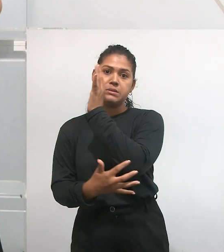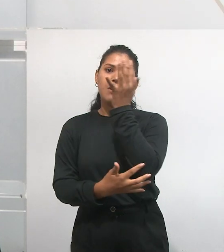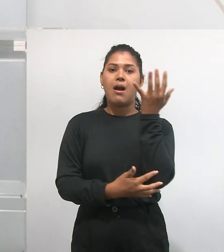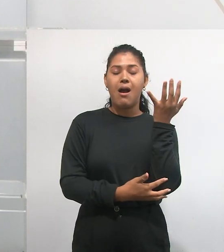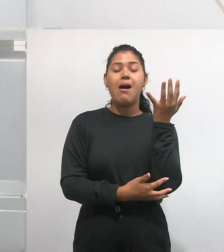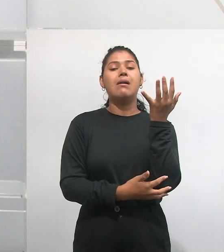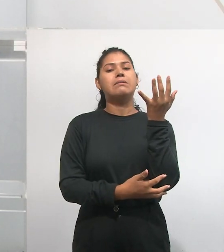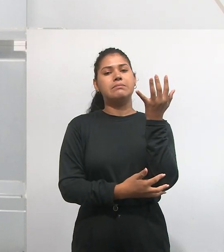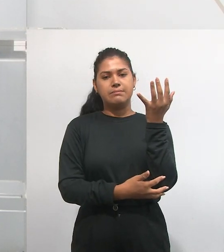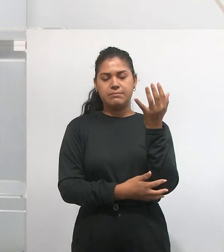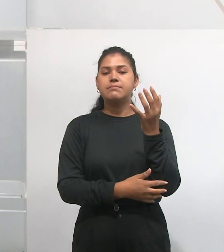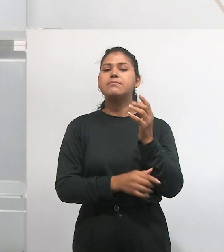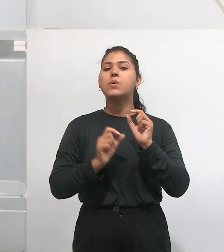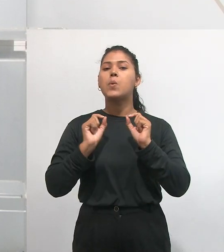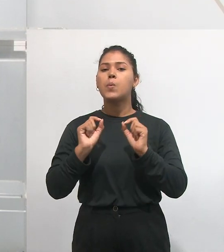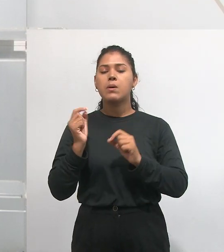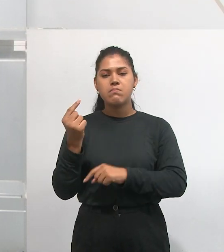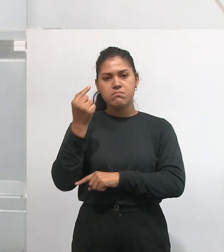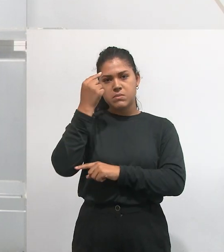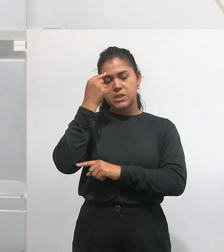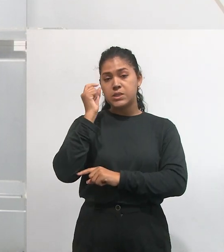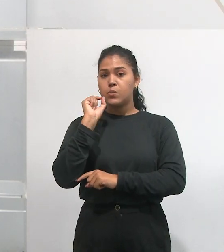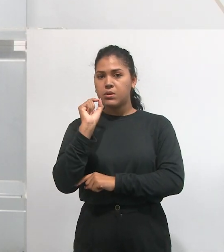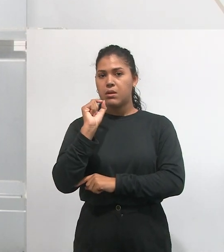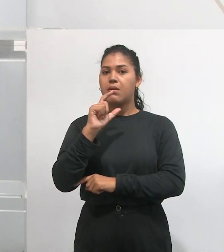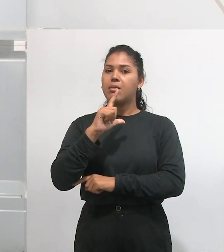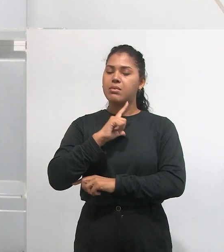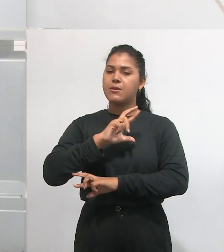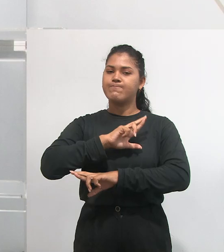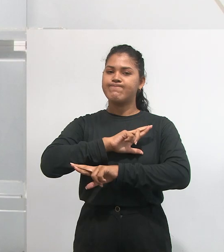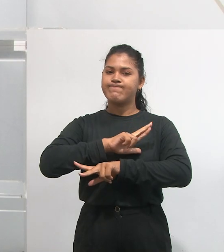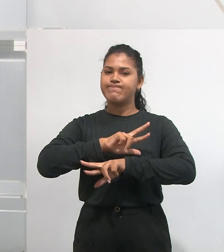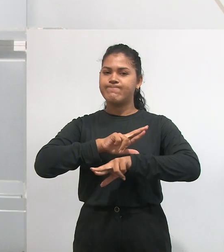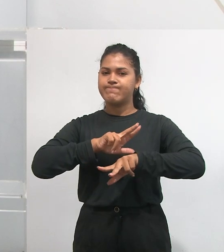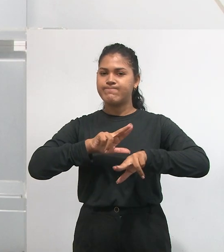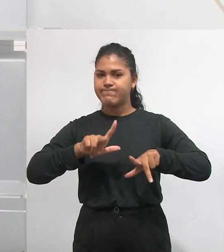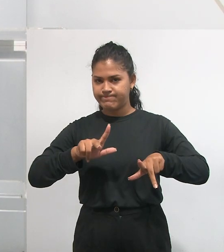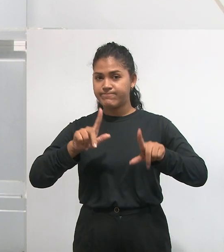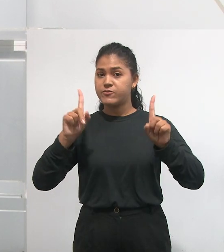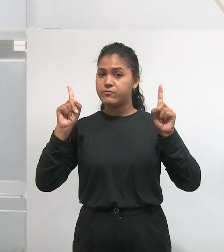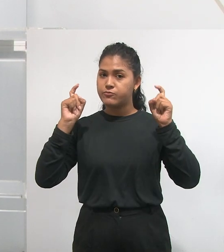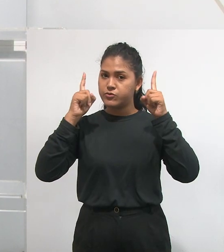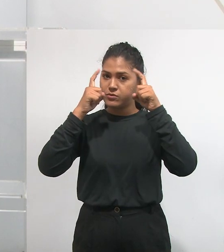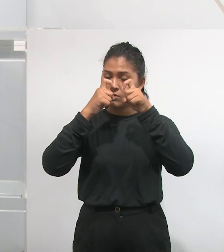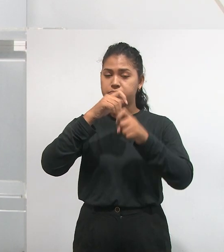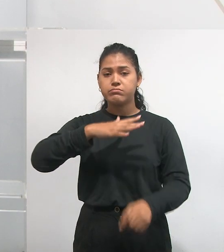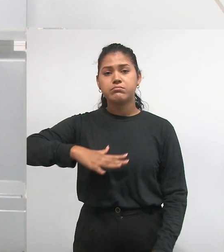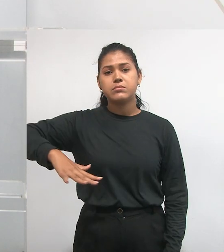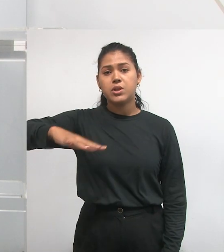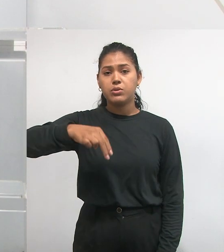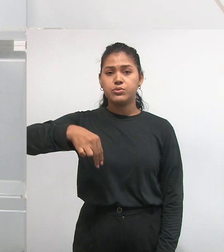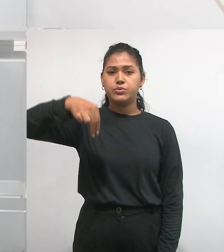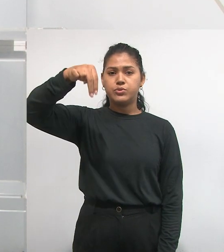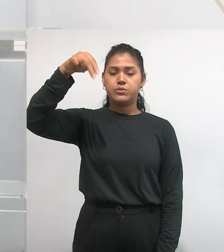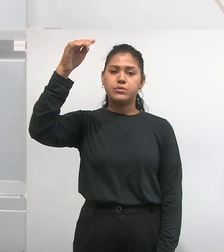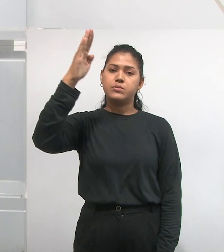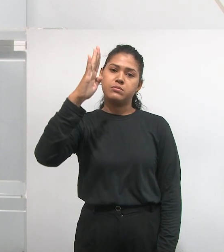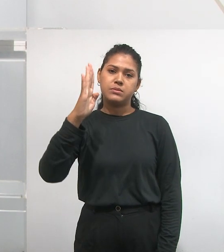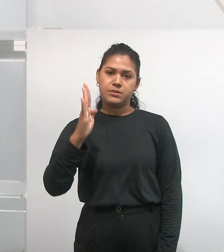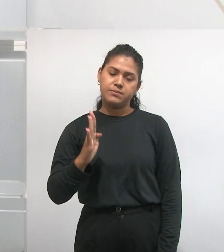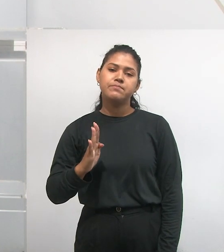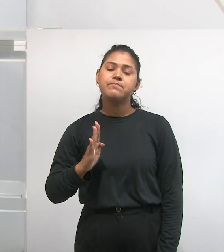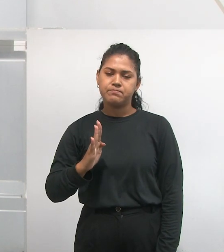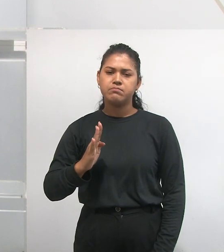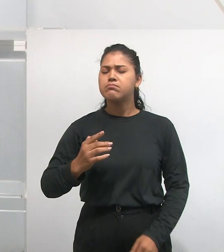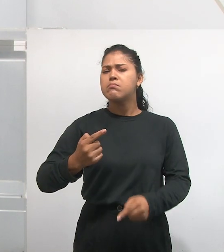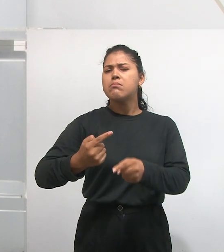ambiente, nós estamos aí passando por muitas dificuldades, principalmente aqui na região norte, né, na